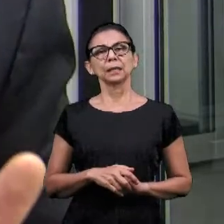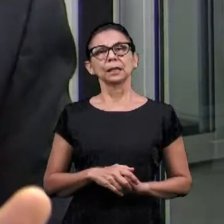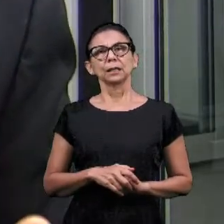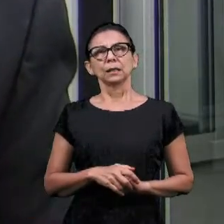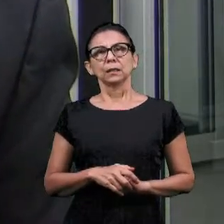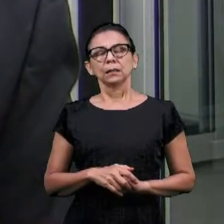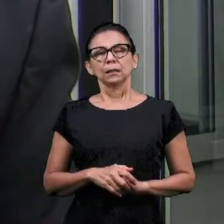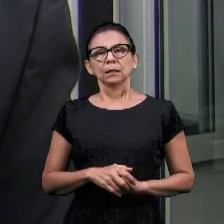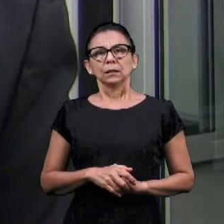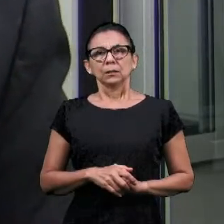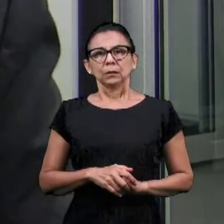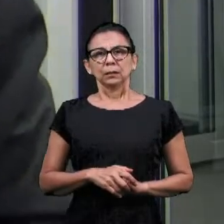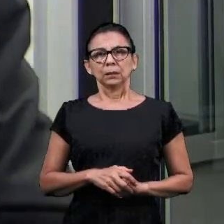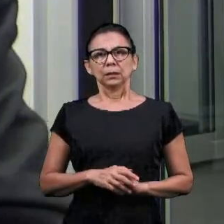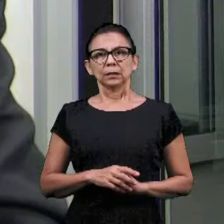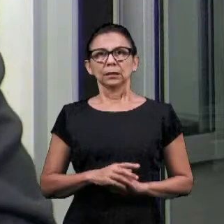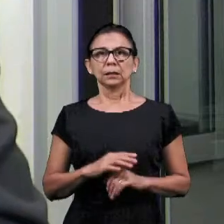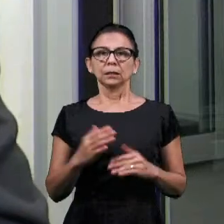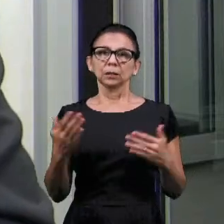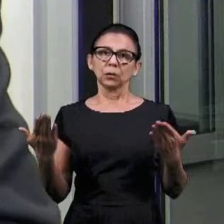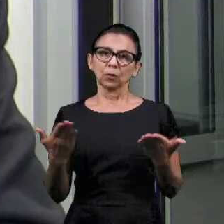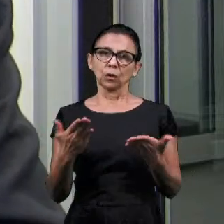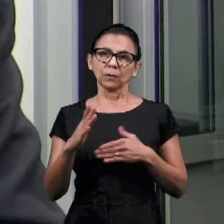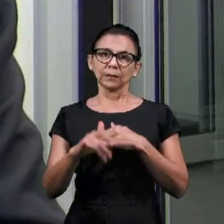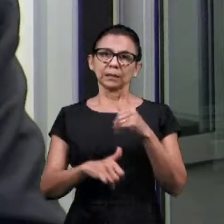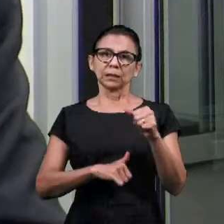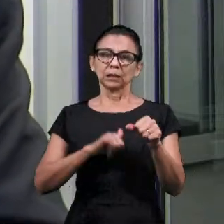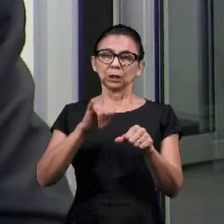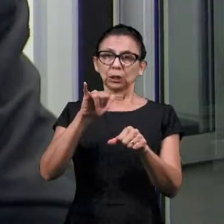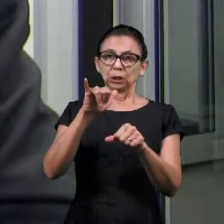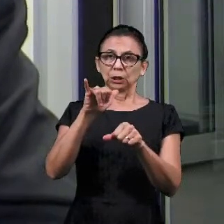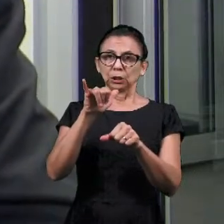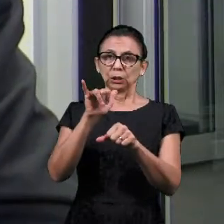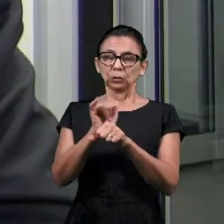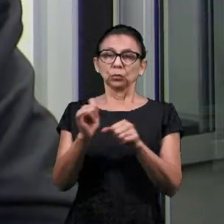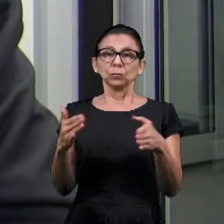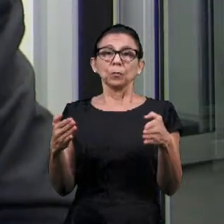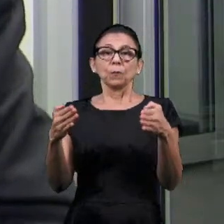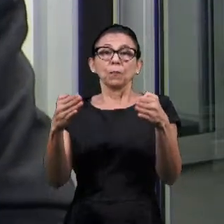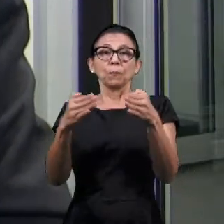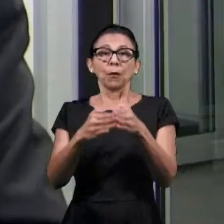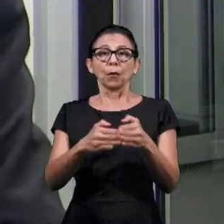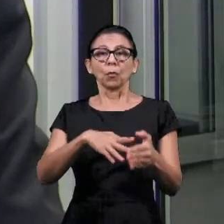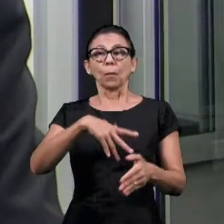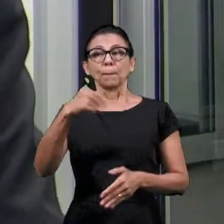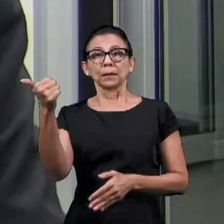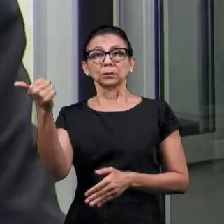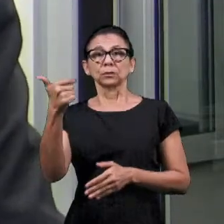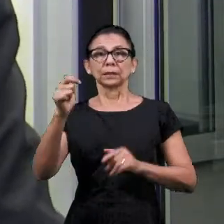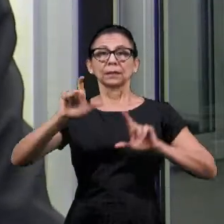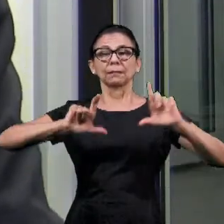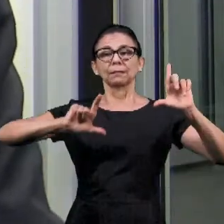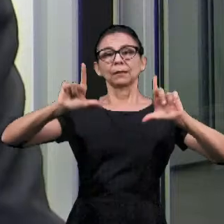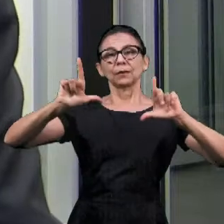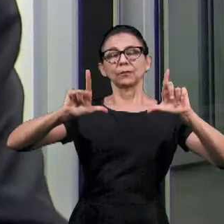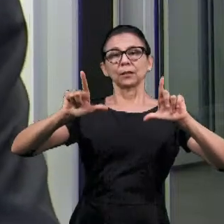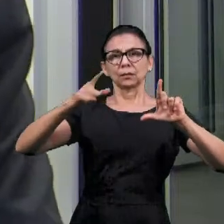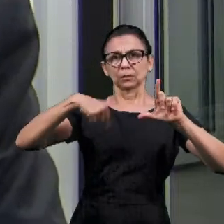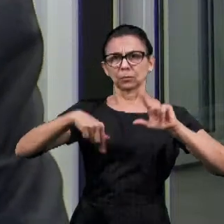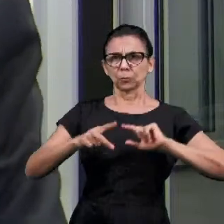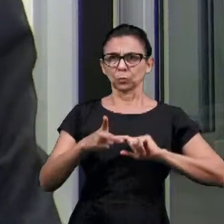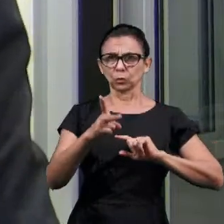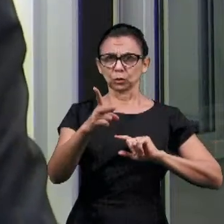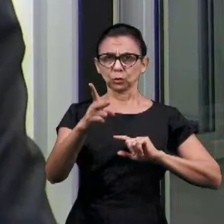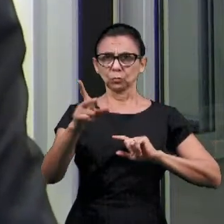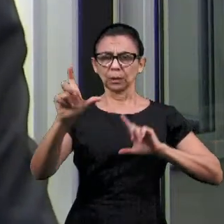priorizar mais o YouTube do que a televisão. O YouTube terá, embora que nós continuaremos na televisão, não em todos